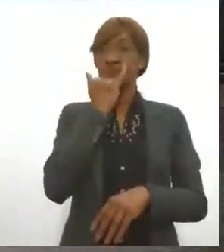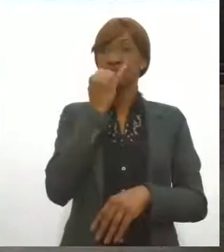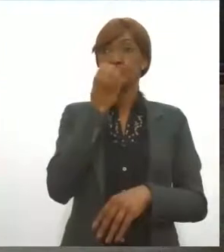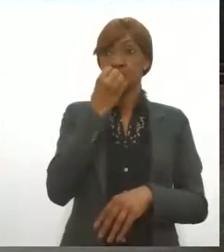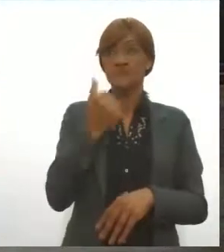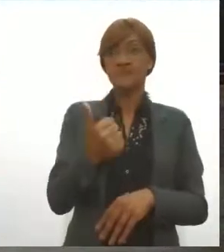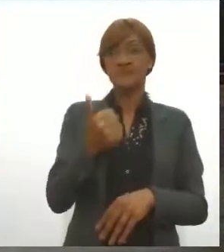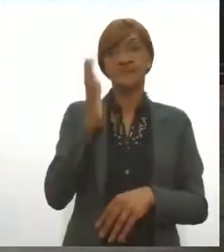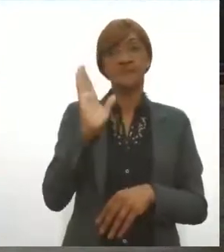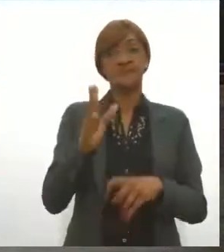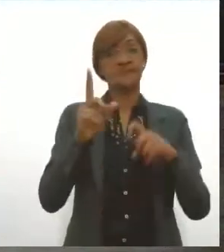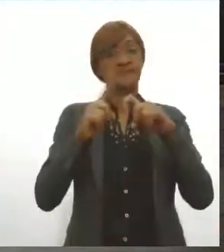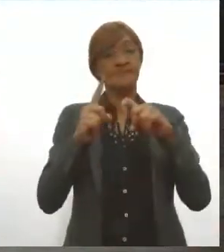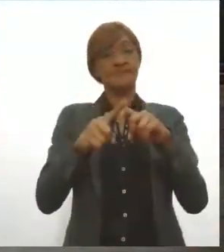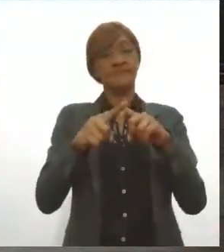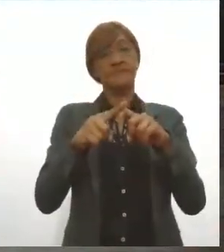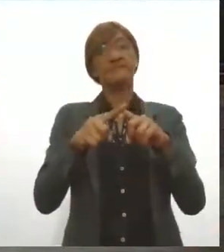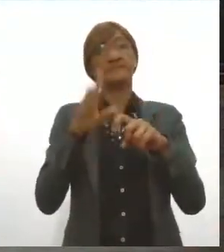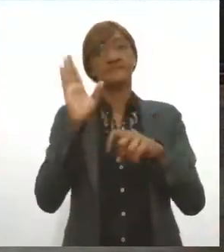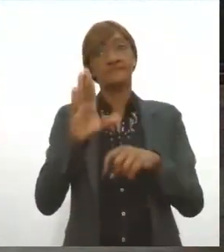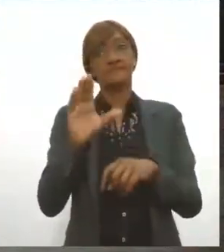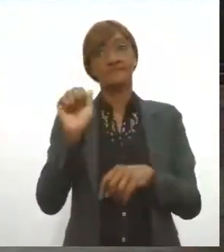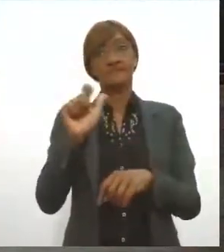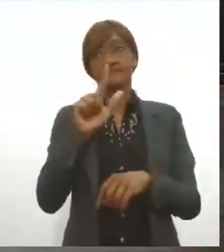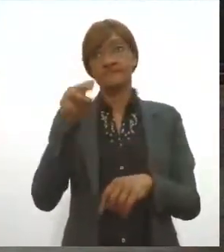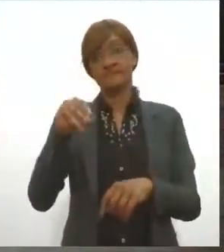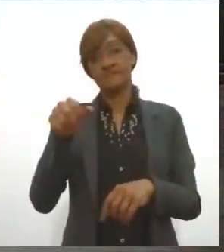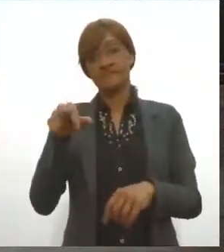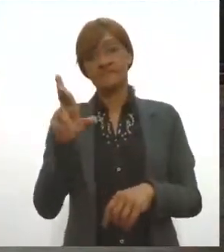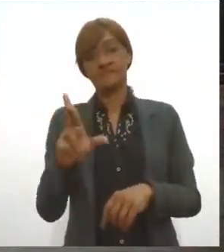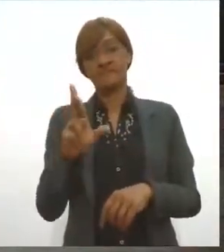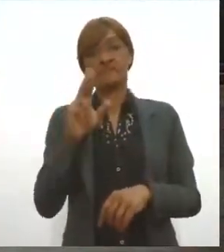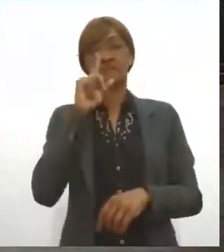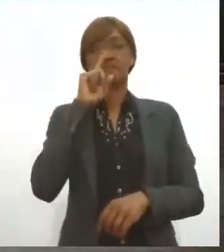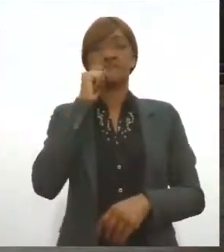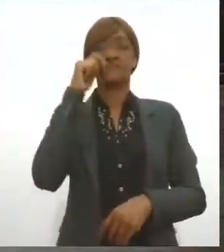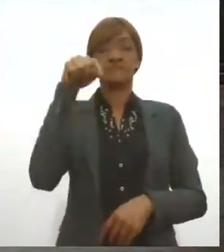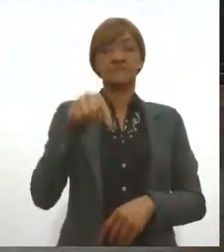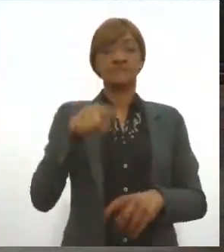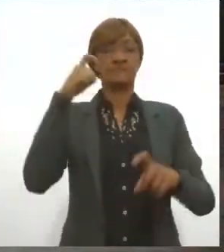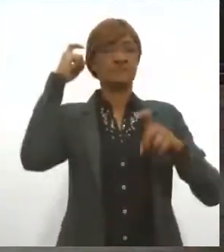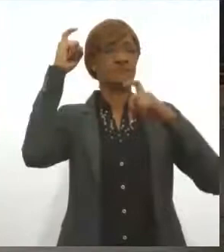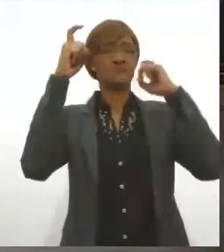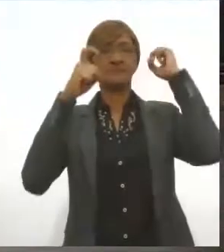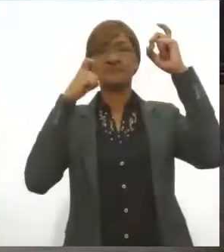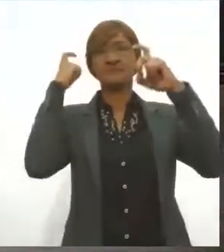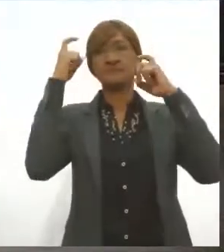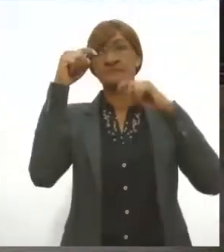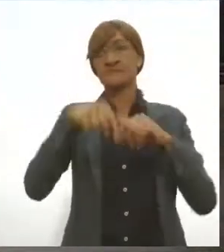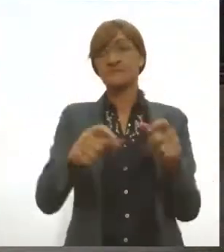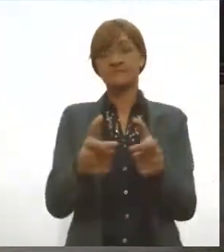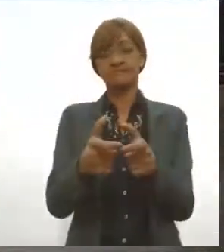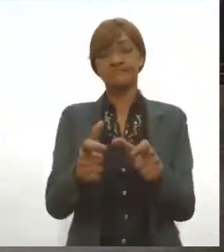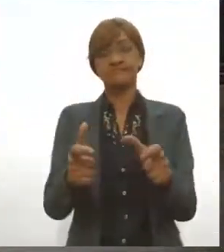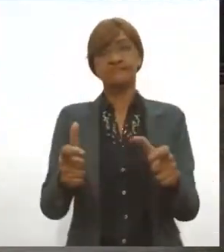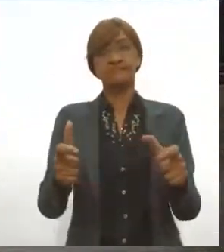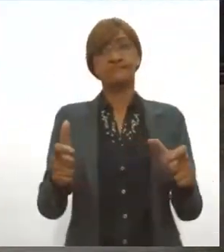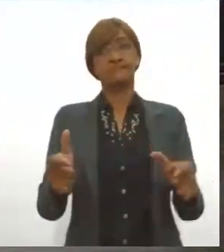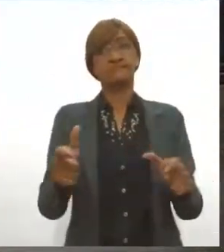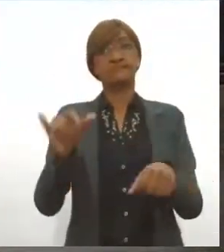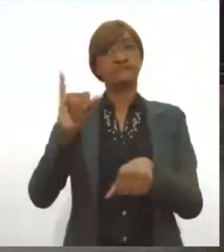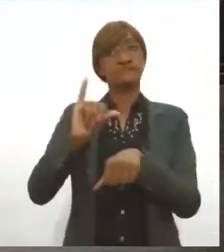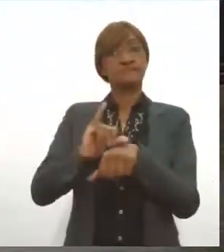do Jornal da Lésia. A gente sabe que Aracaju, né, é bastante preocupante por ser maior aqui no estado de Sergipe, a capital